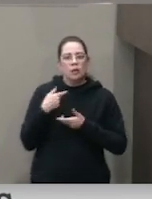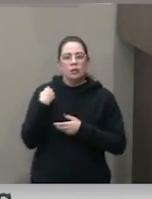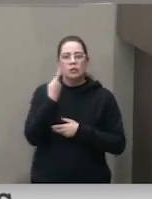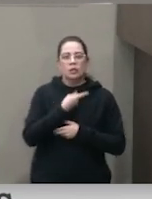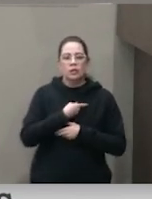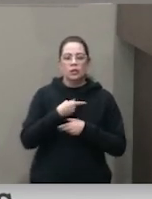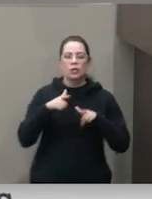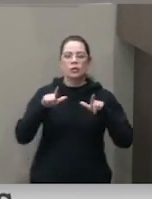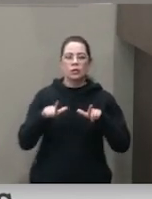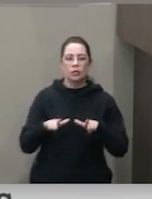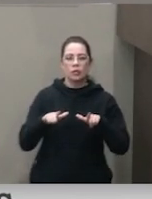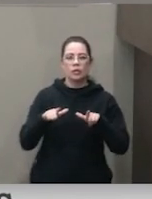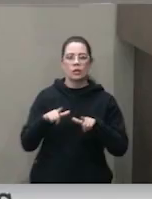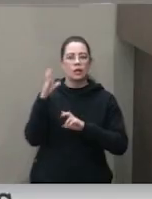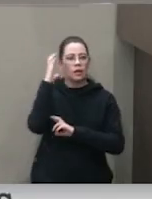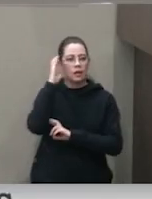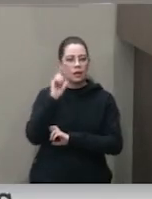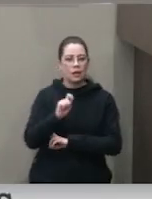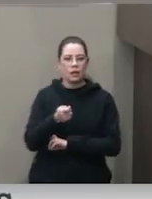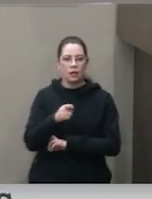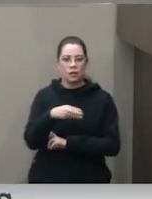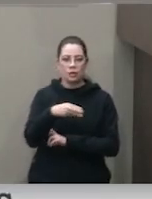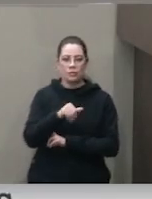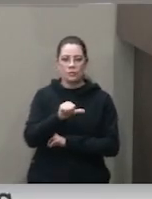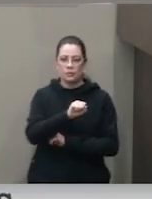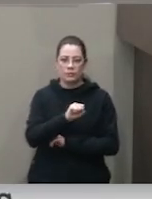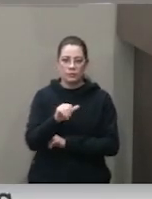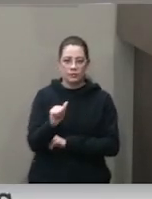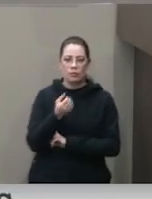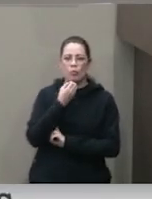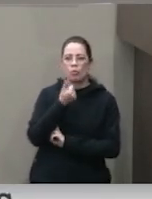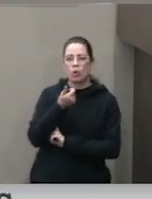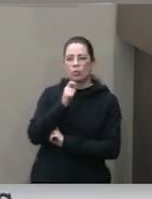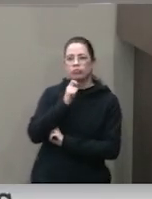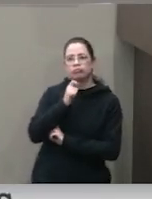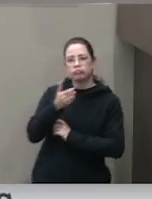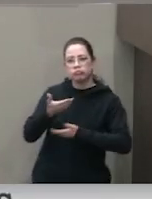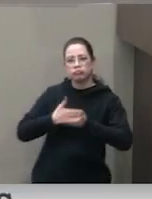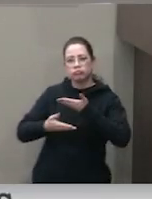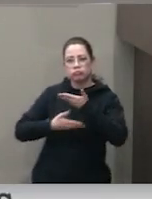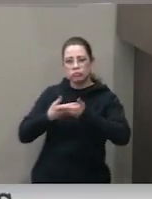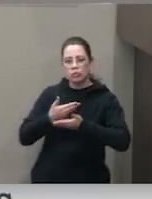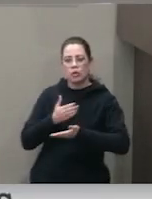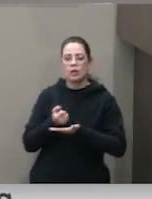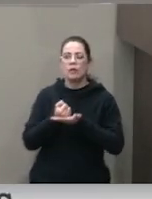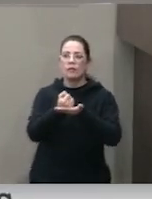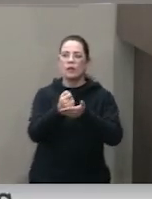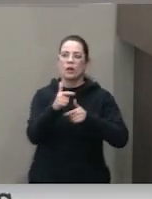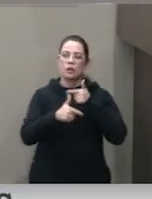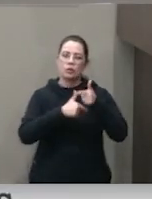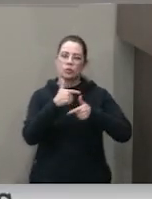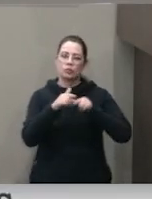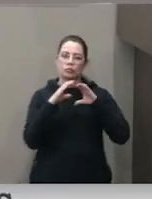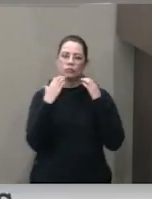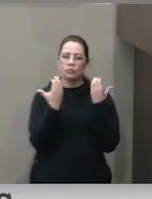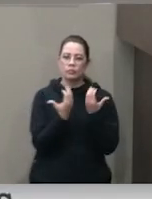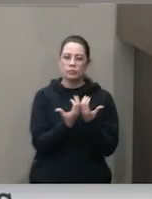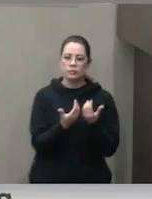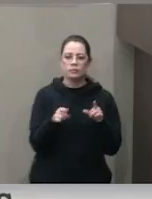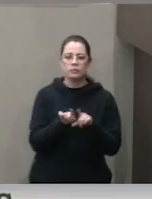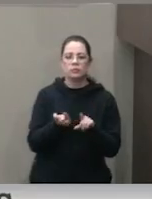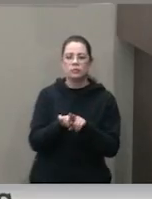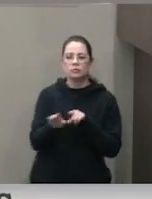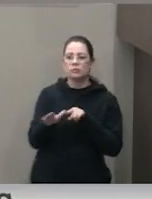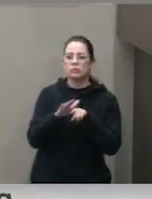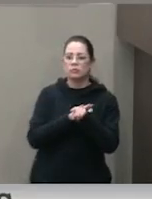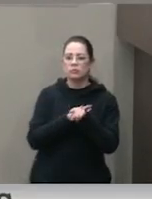boa entrevista e muito bom a gente poder ter esses contatos, de poder levar o nosso trabalho para a comunidade. Mas também gostaria de fazer uma pergunta aqui